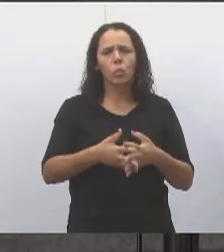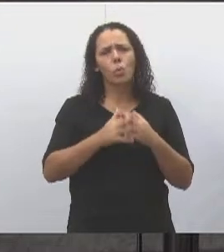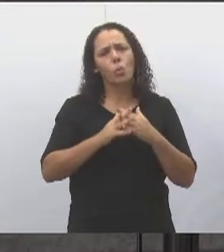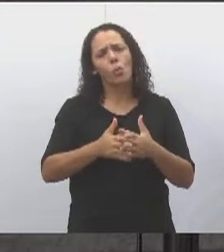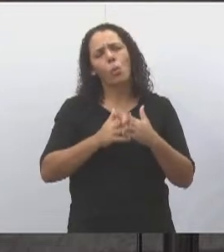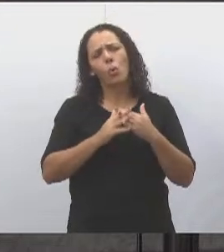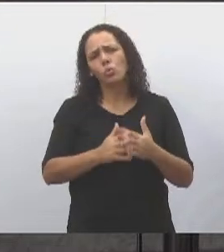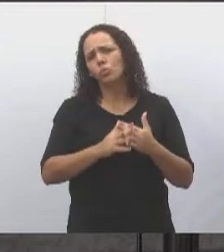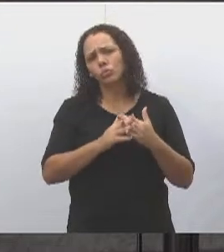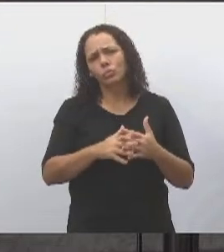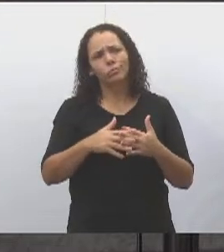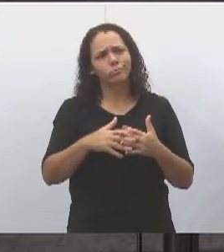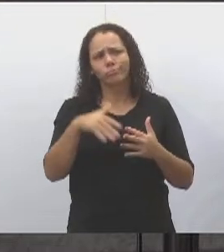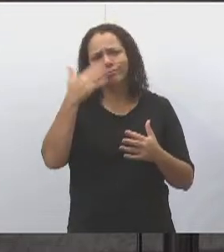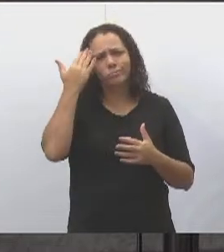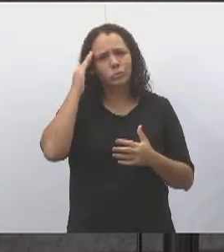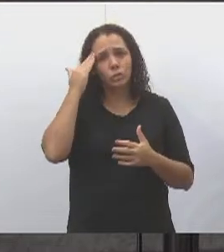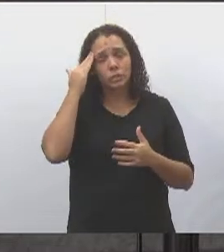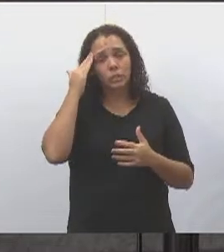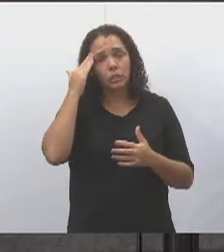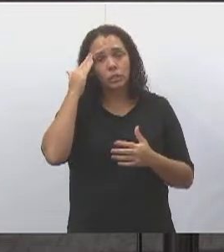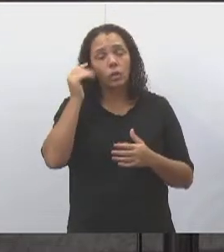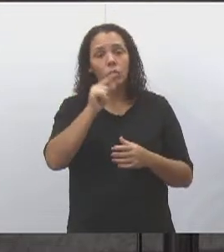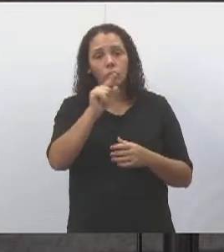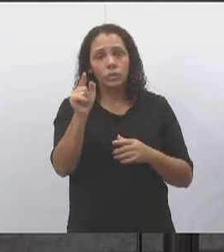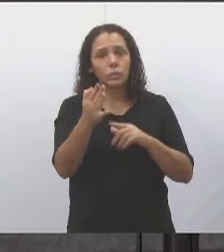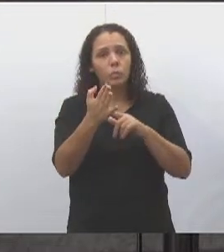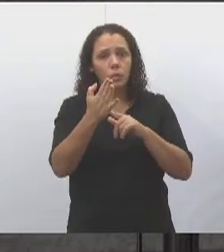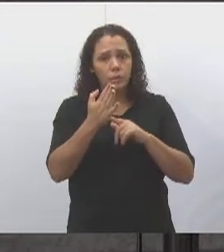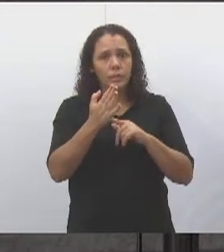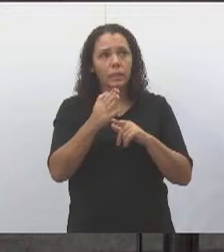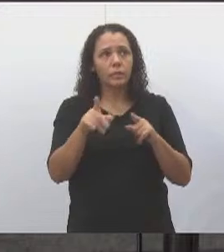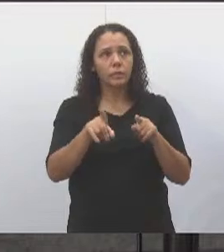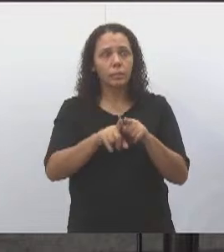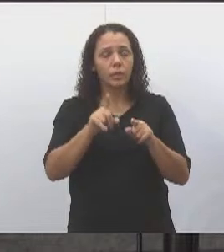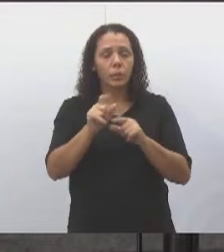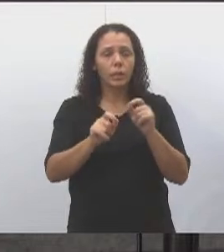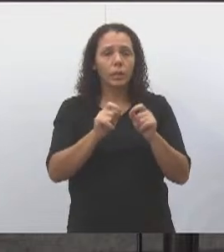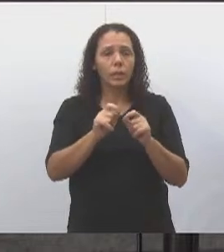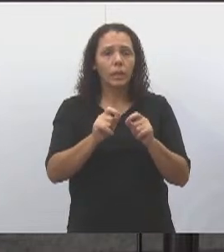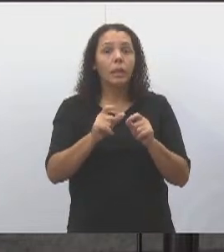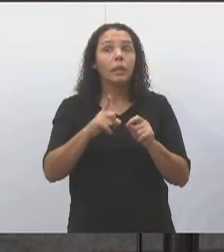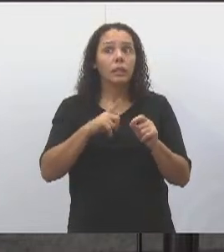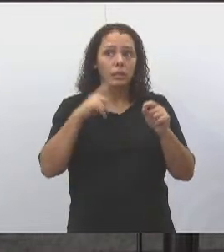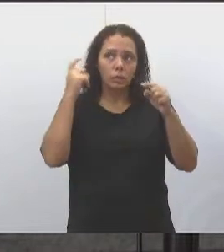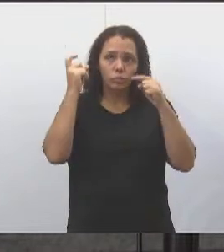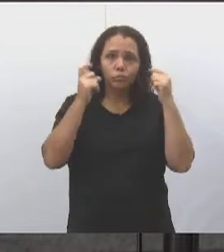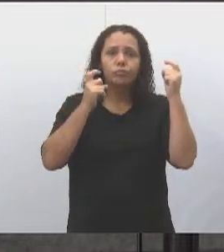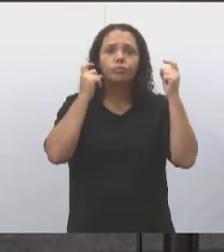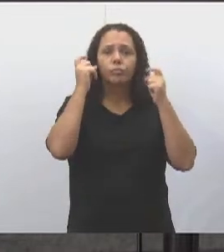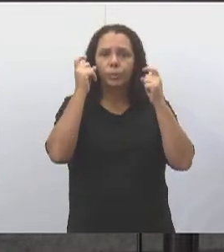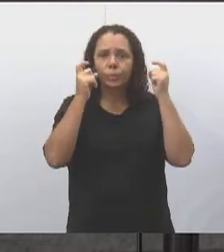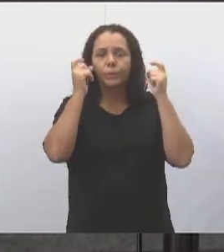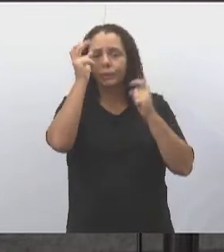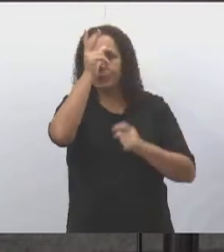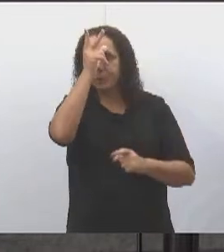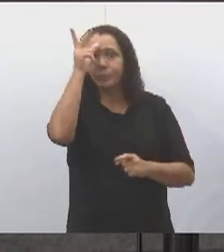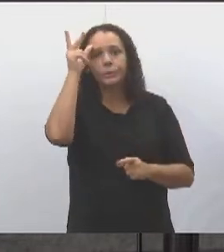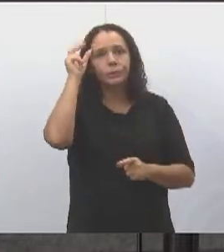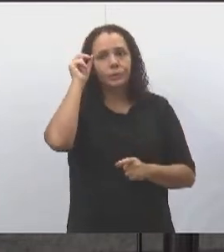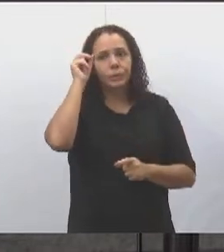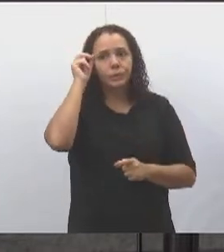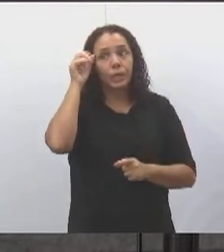difícil, né? Você falou, inclusive a última observação, que houve uma preocupação dessa administração em